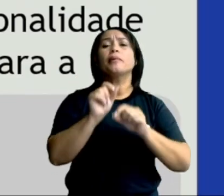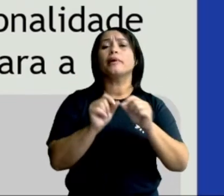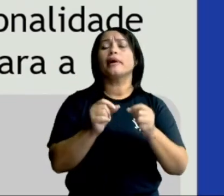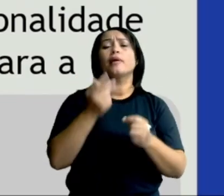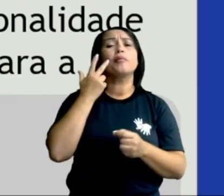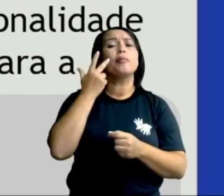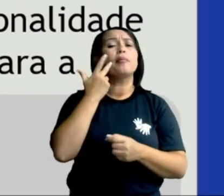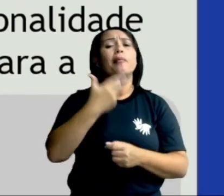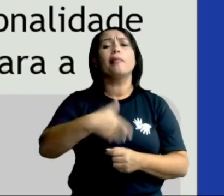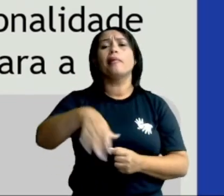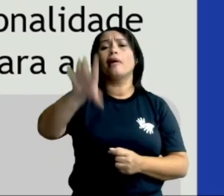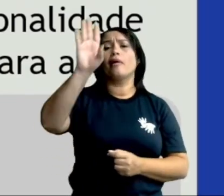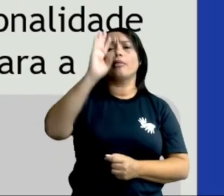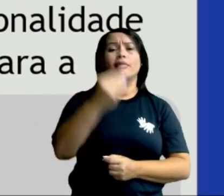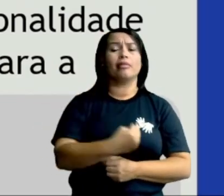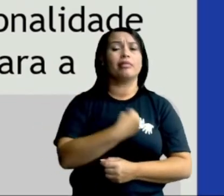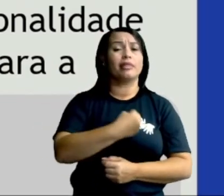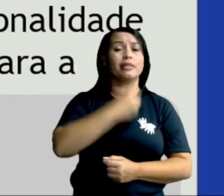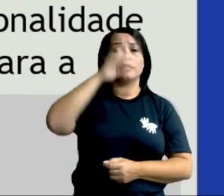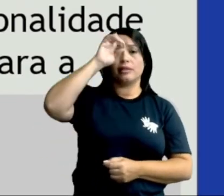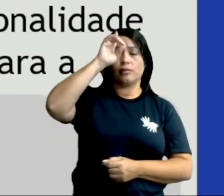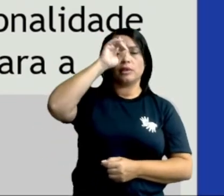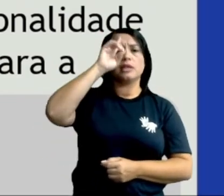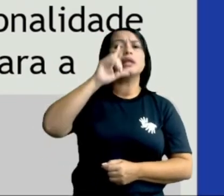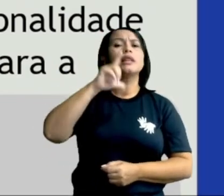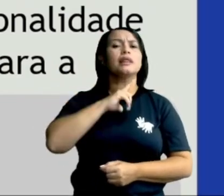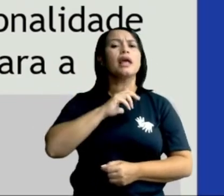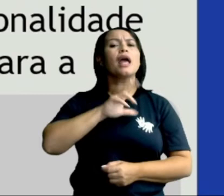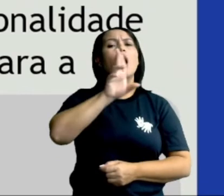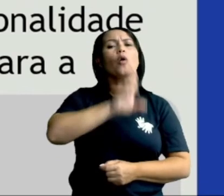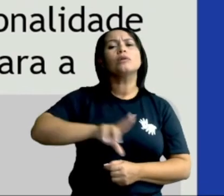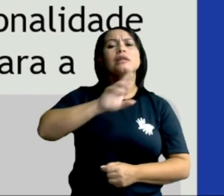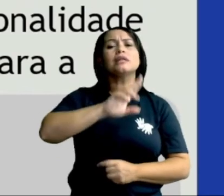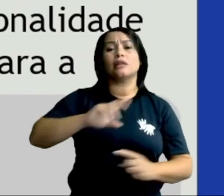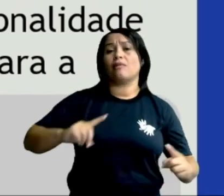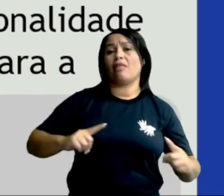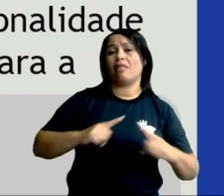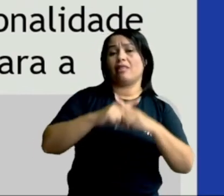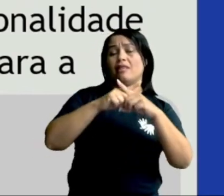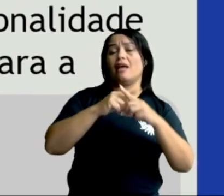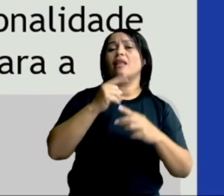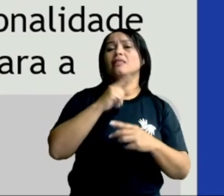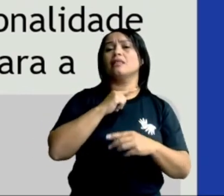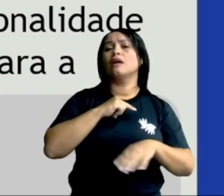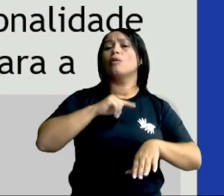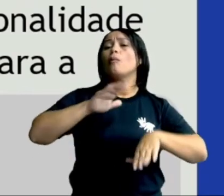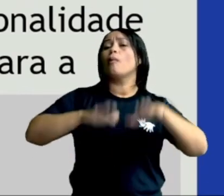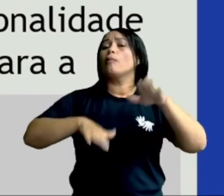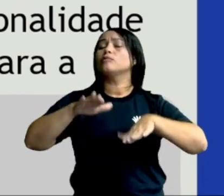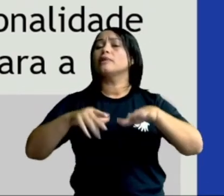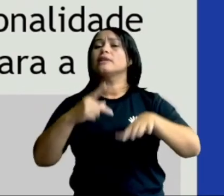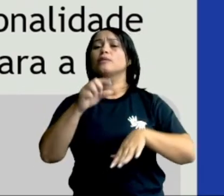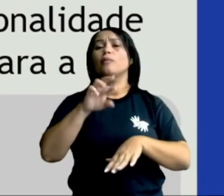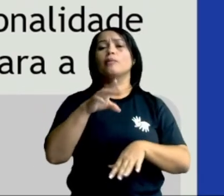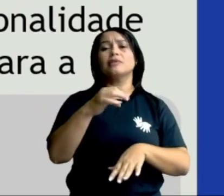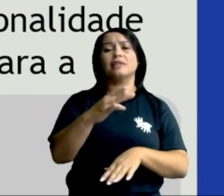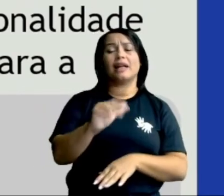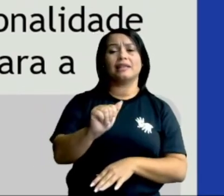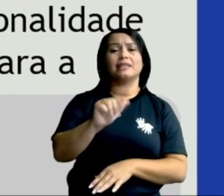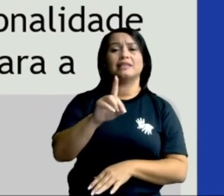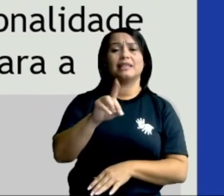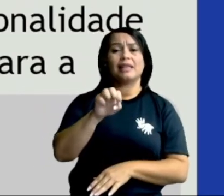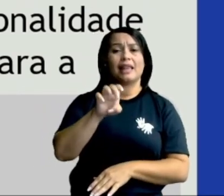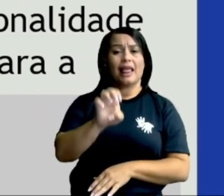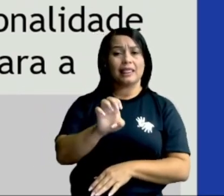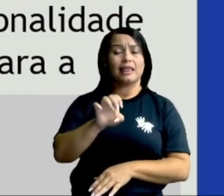comum no cotidiano, a utilização da regra de 3, nos casos envolvendo proporcionalidade direta e